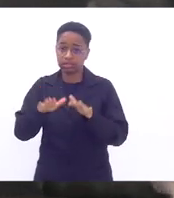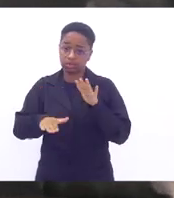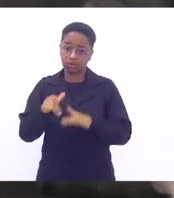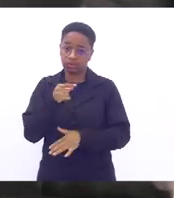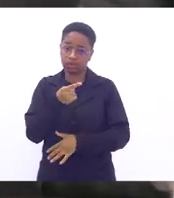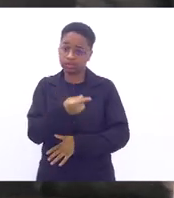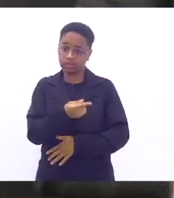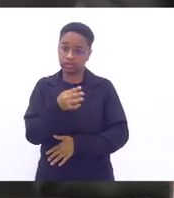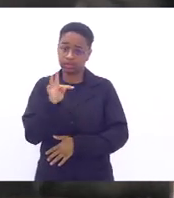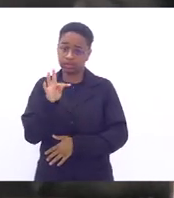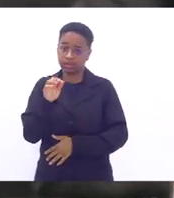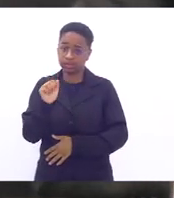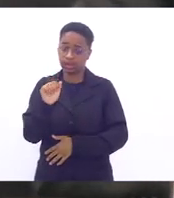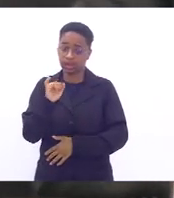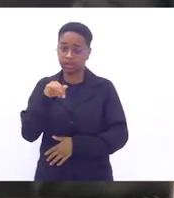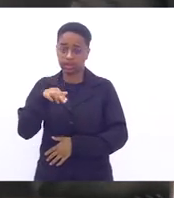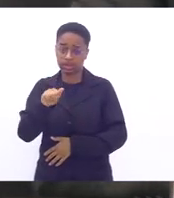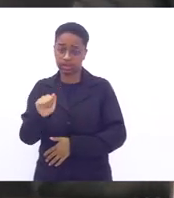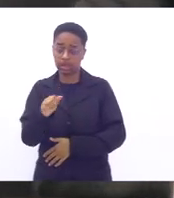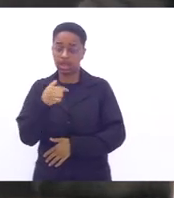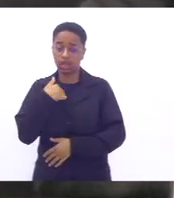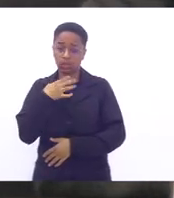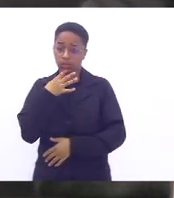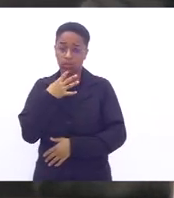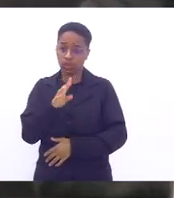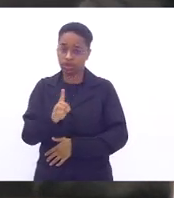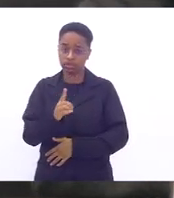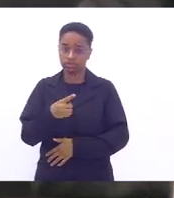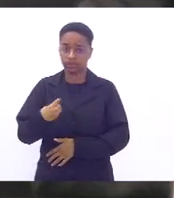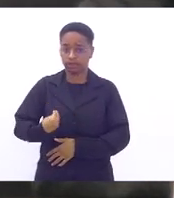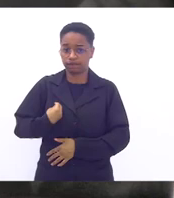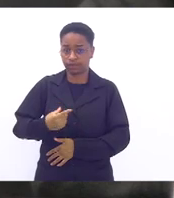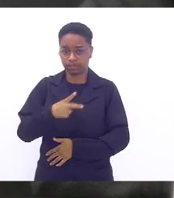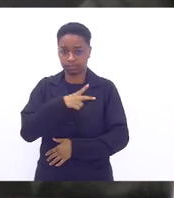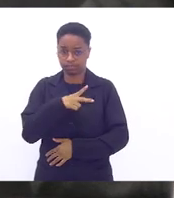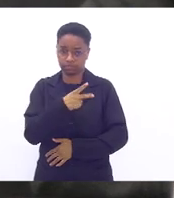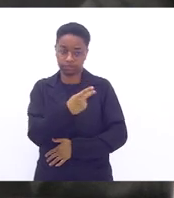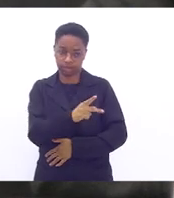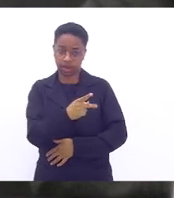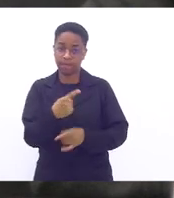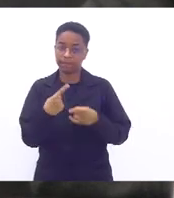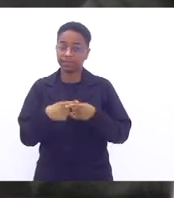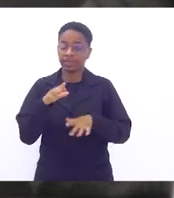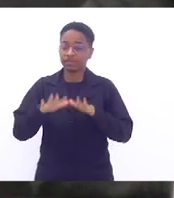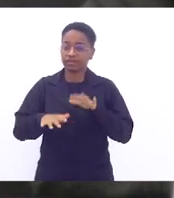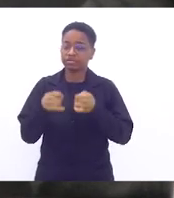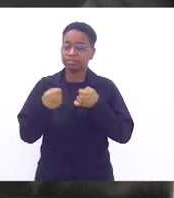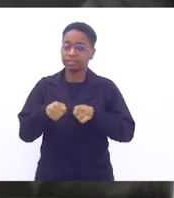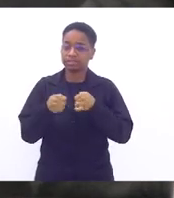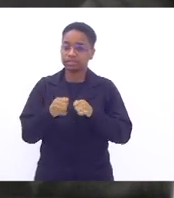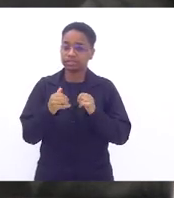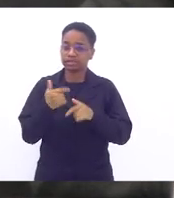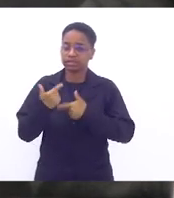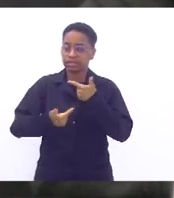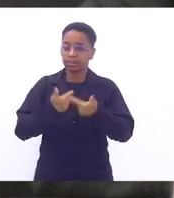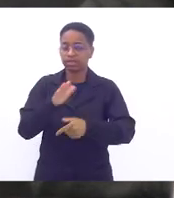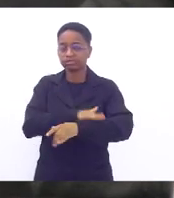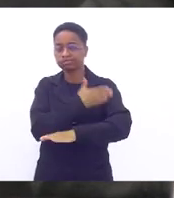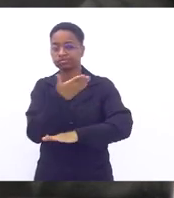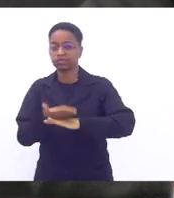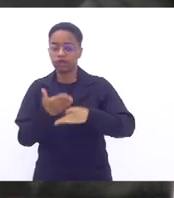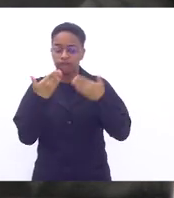Taiane que eu não conheço a vida dela particular mas tem certeza que ela tem que ter dedicação exclusiva a essa criança